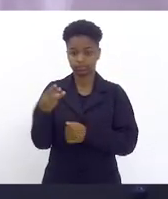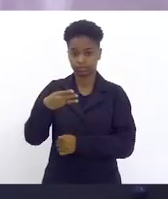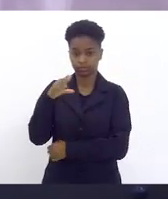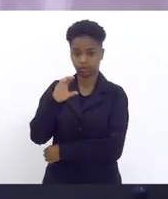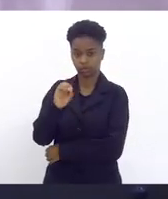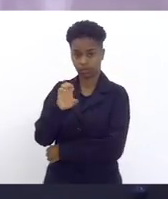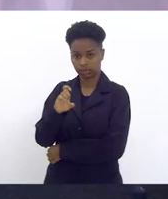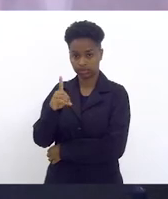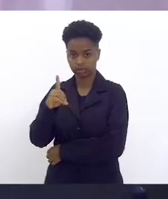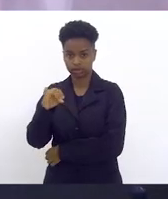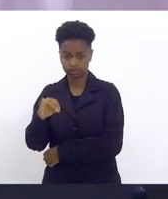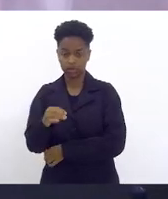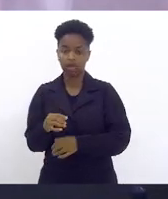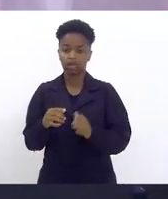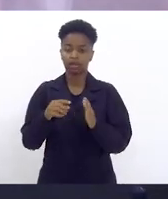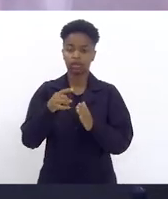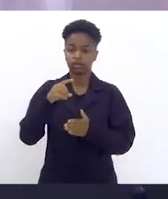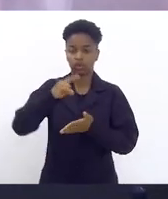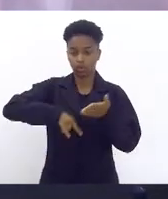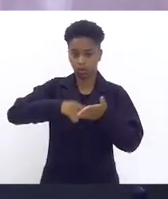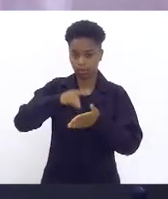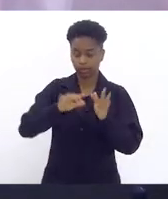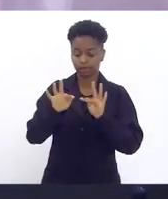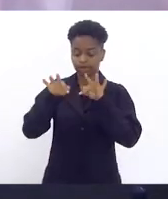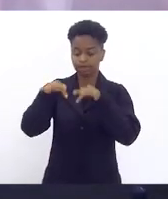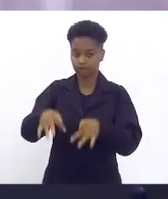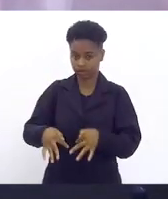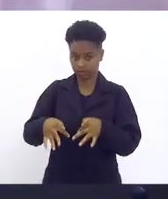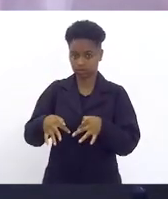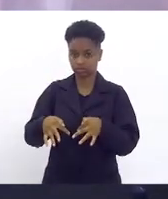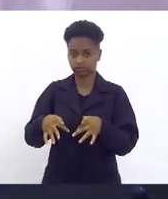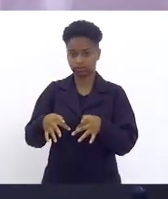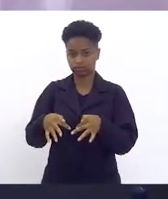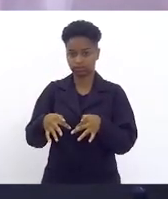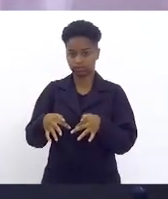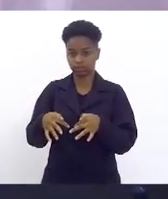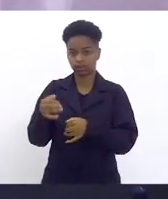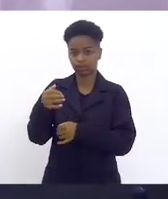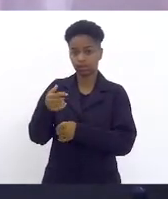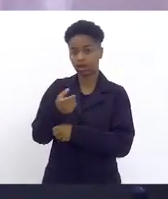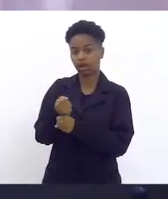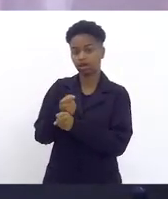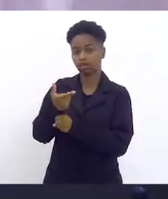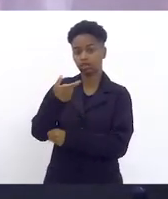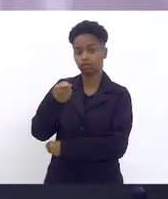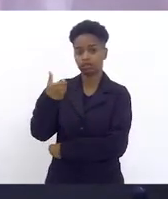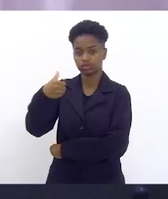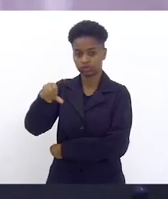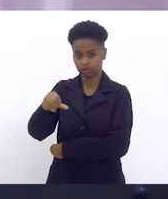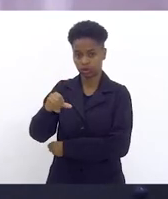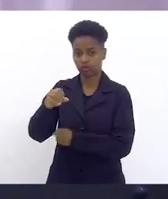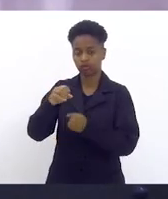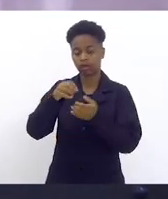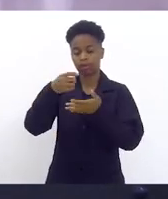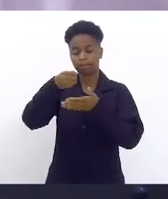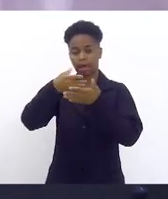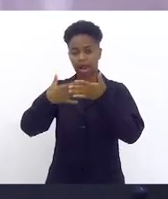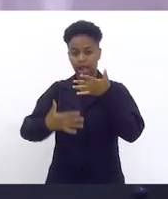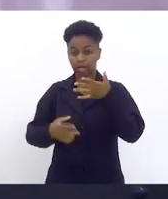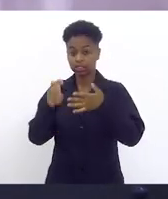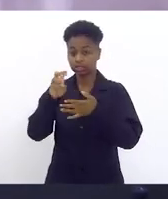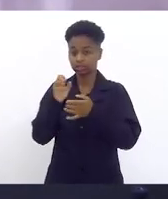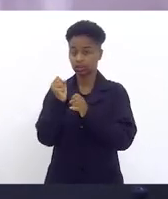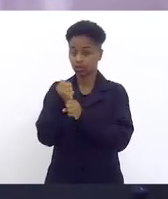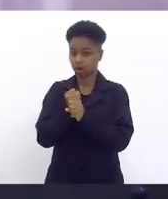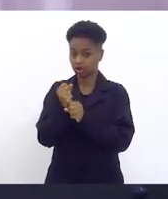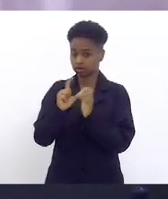plano Estadual de Educação foi finalizado no final do ano de 2019 com cinco anos de atraso